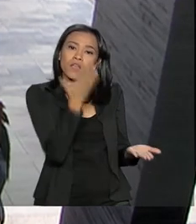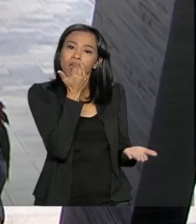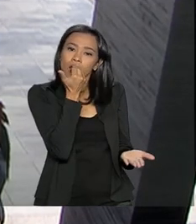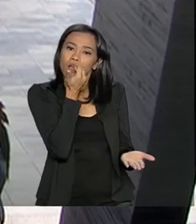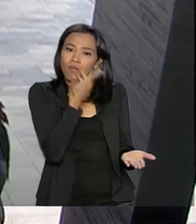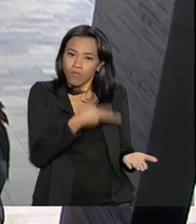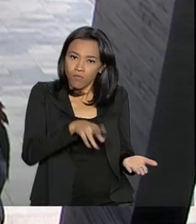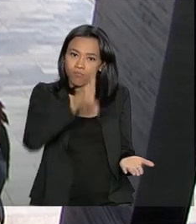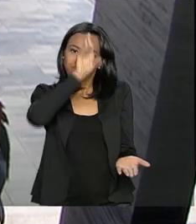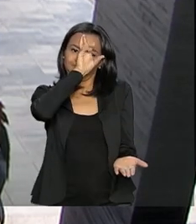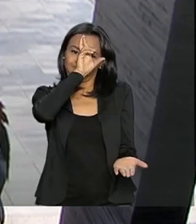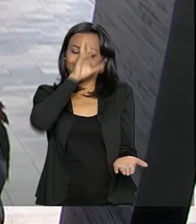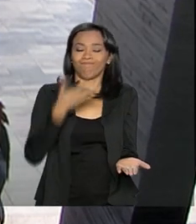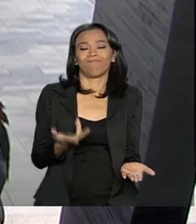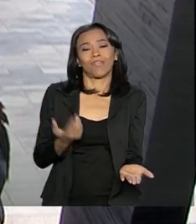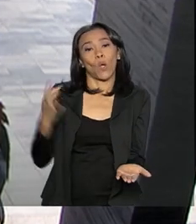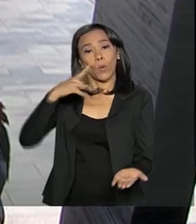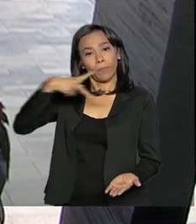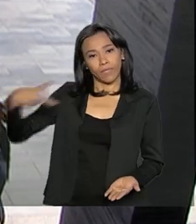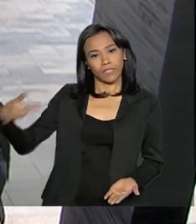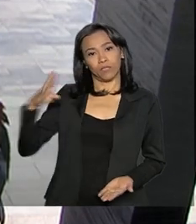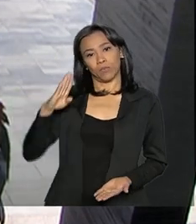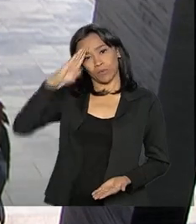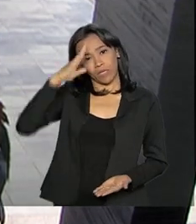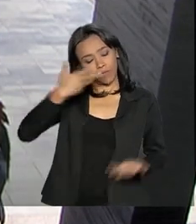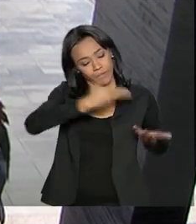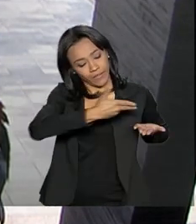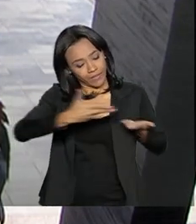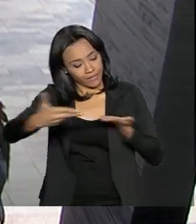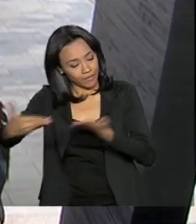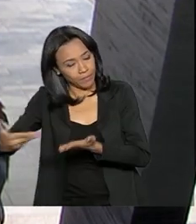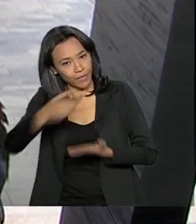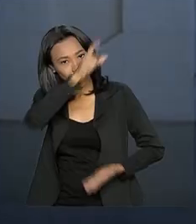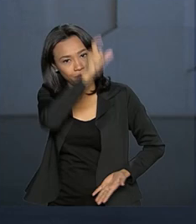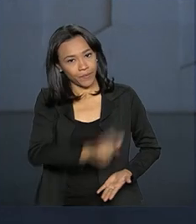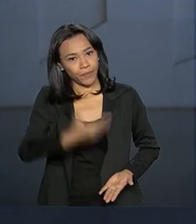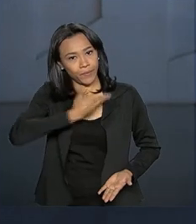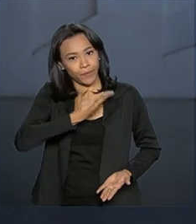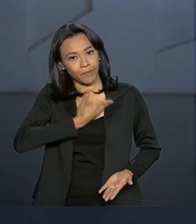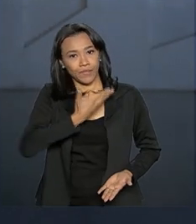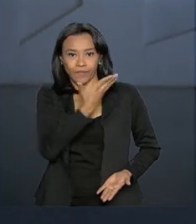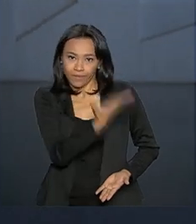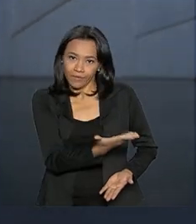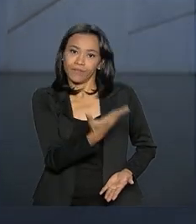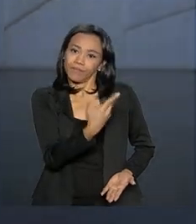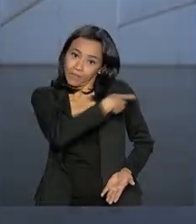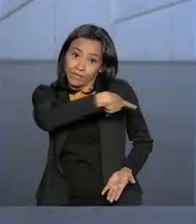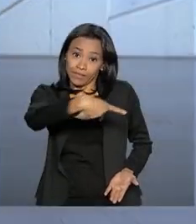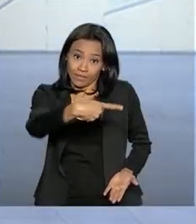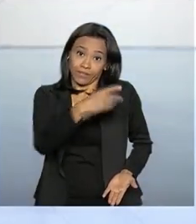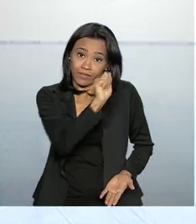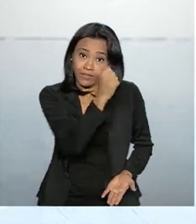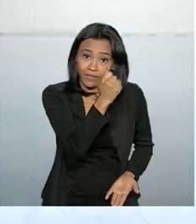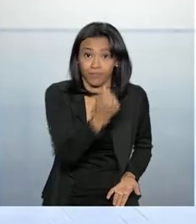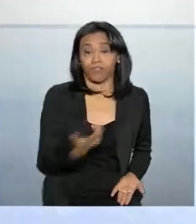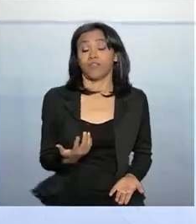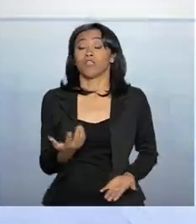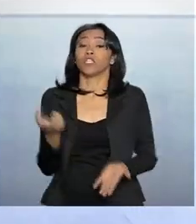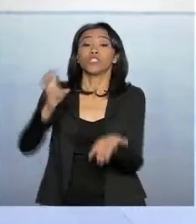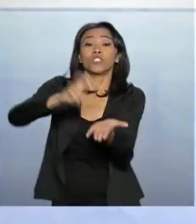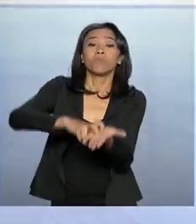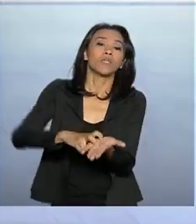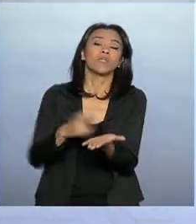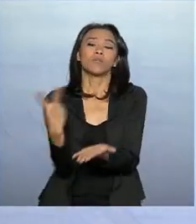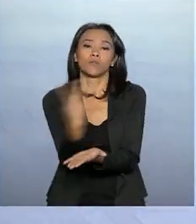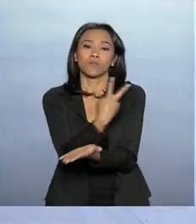Jair Bolsonaro recebeu o colega argentino na parte da manhã. Os dois presidentes tiveram